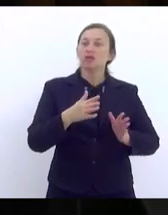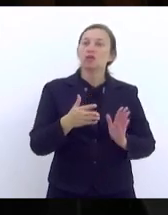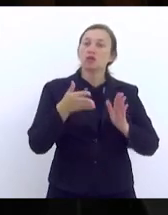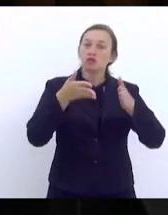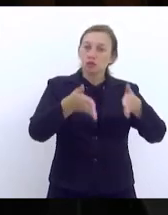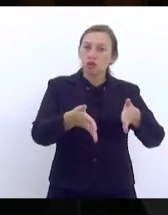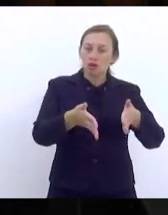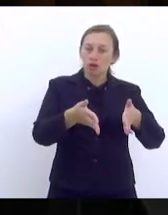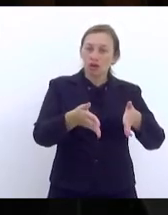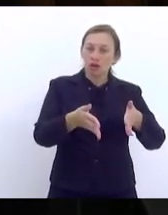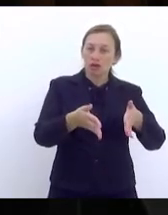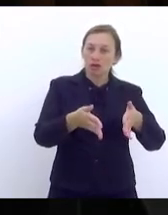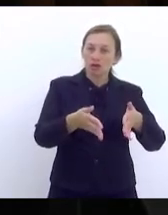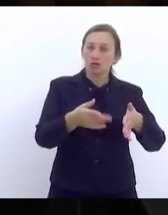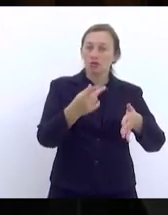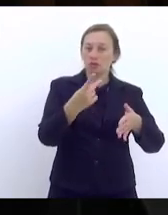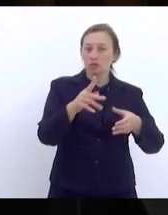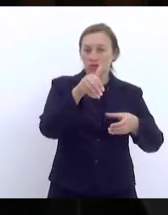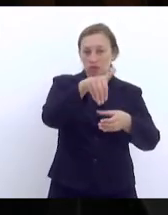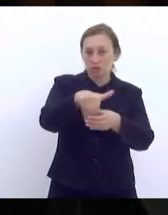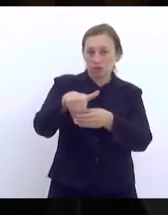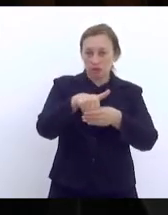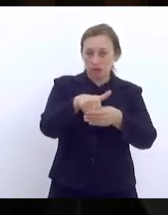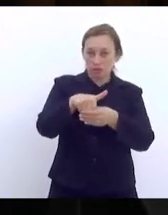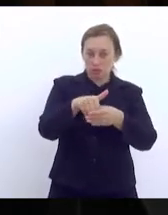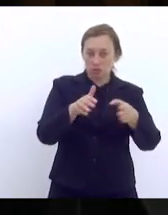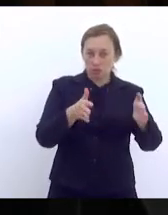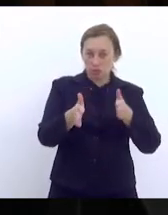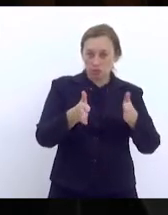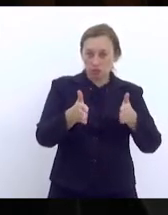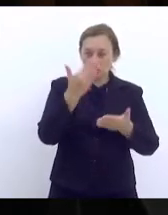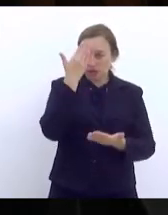eleitor que depositou